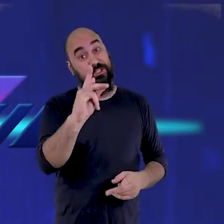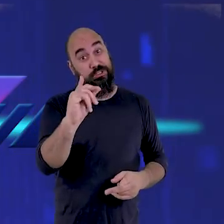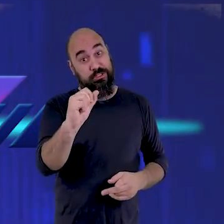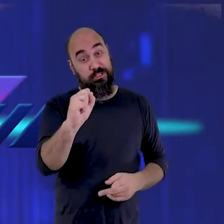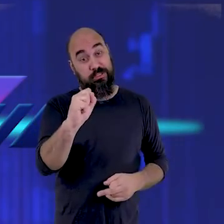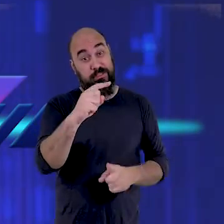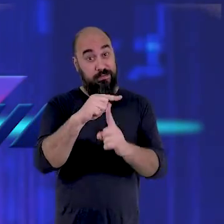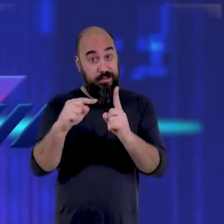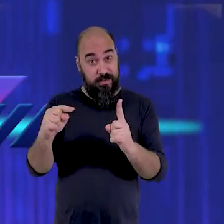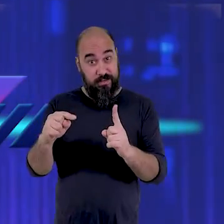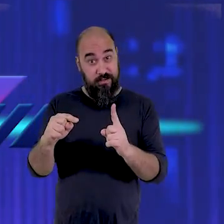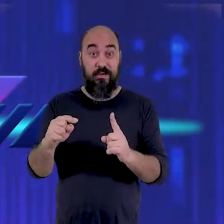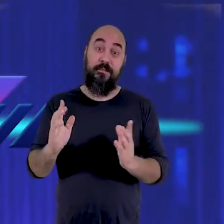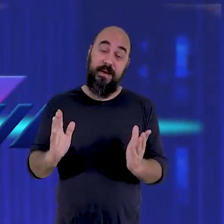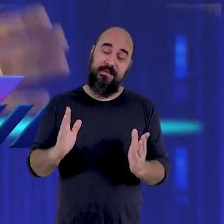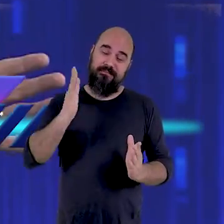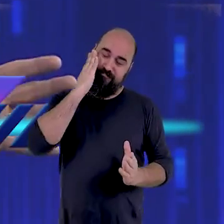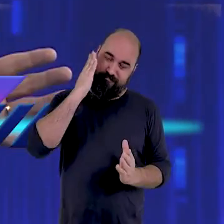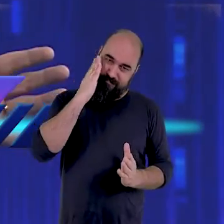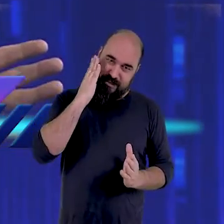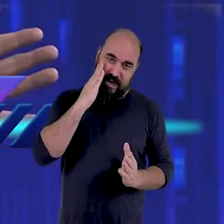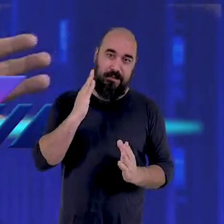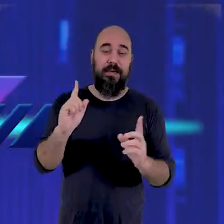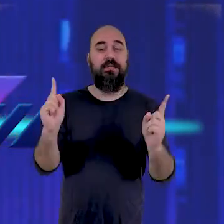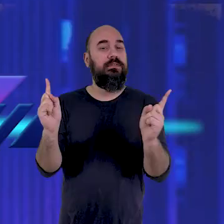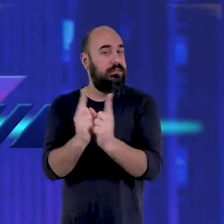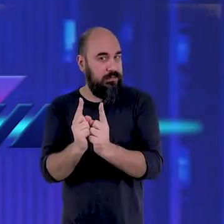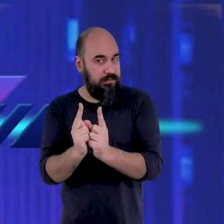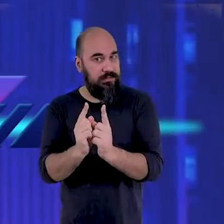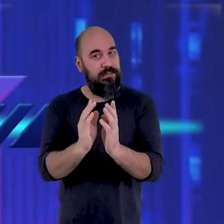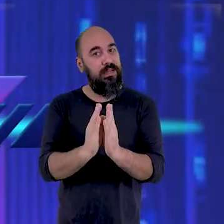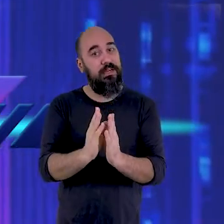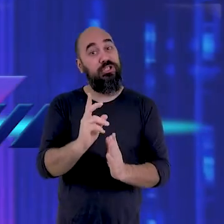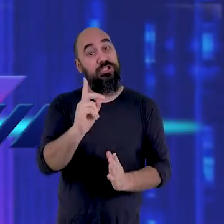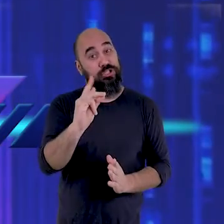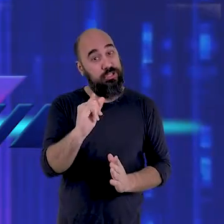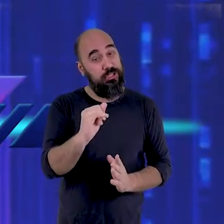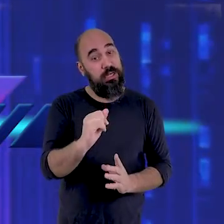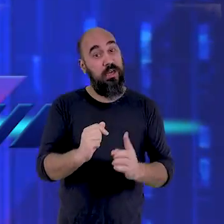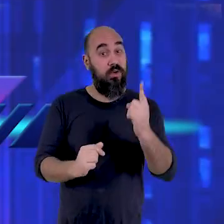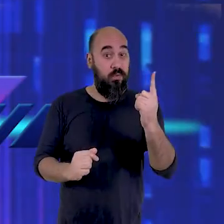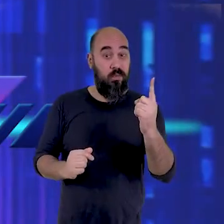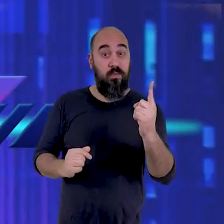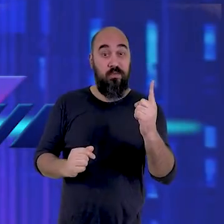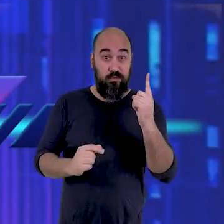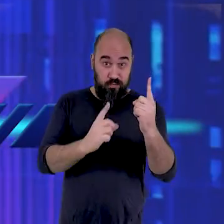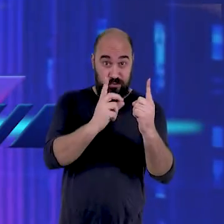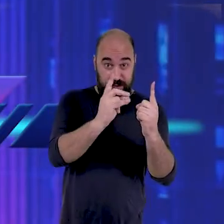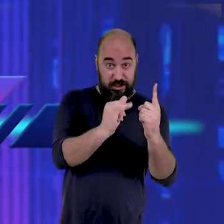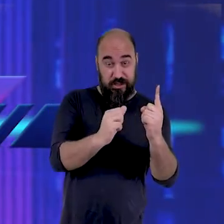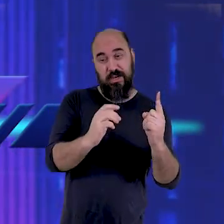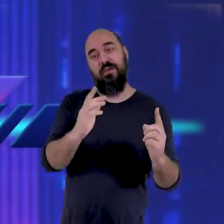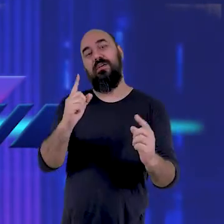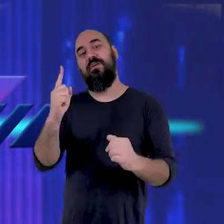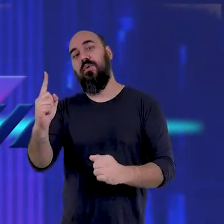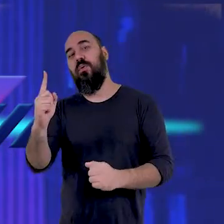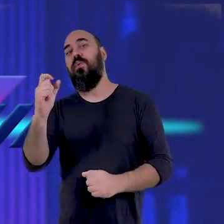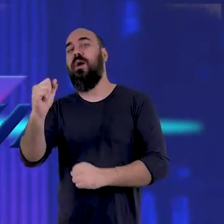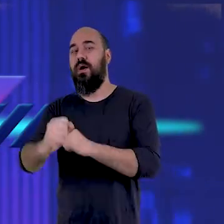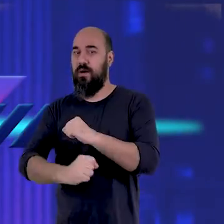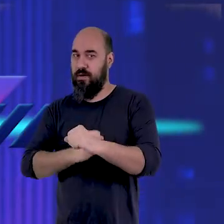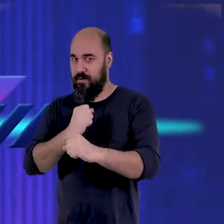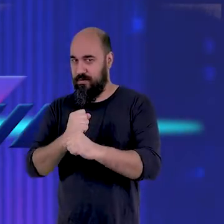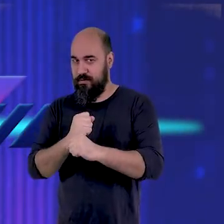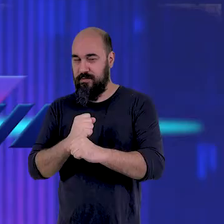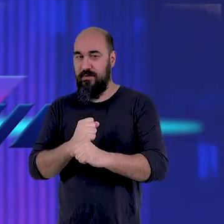verdade, como acabamos de considerar aqui no Arena do Futuro, um dia equivale a um ano. Esses 3